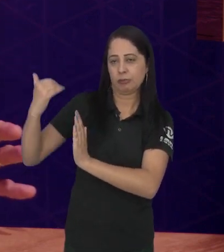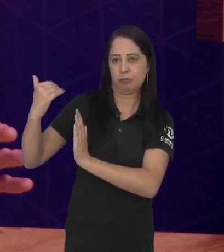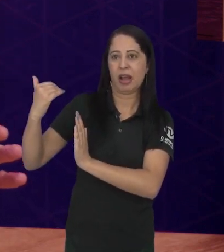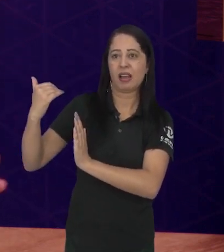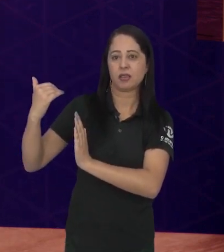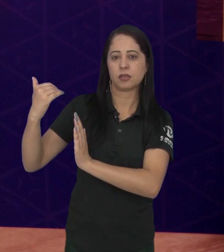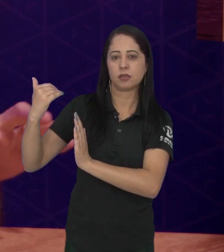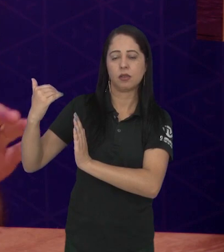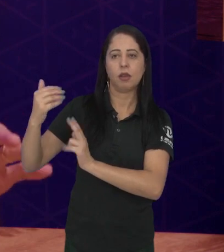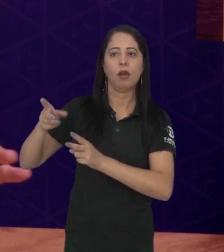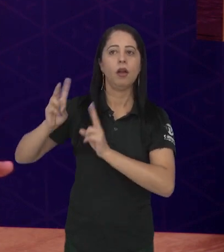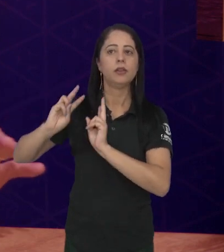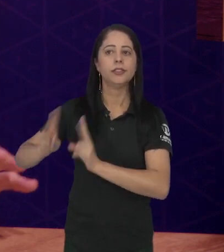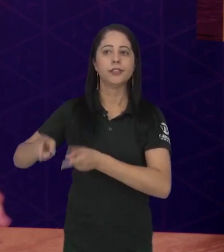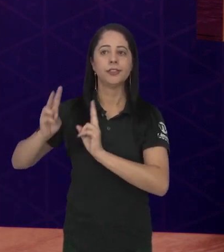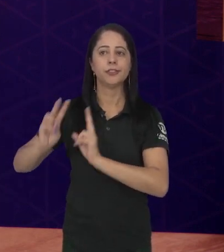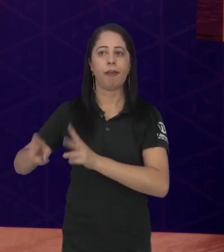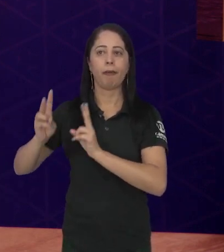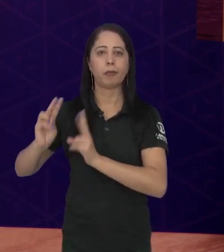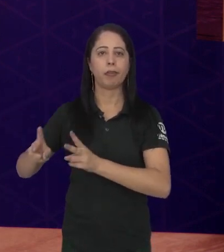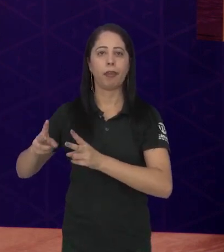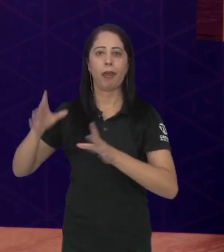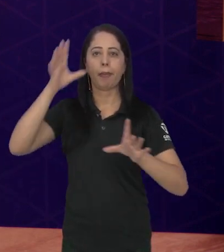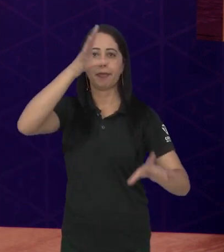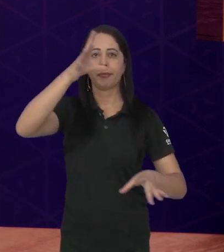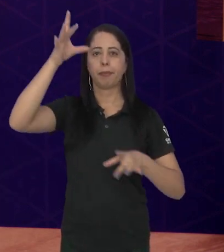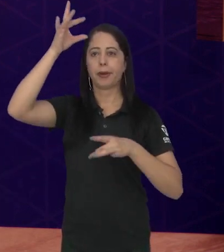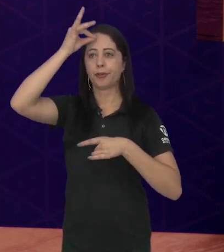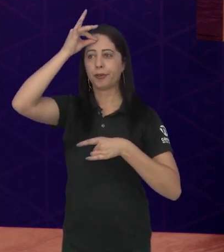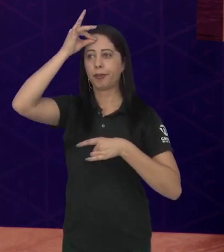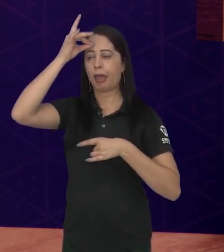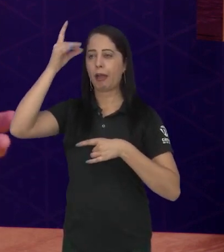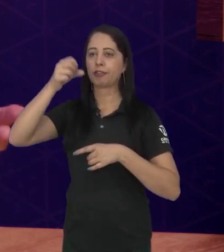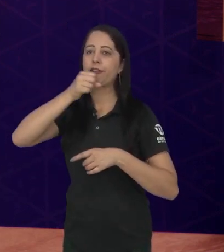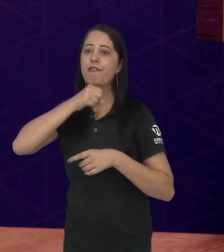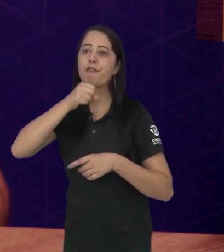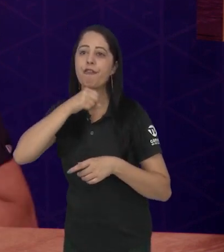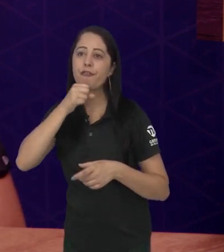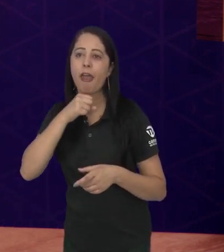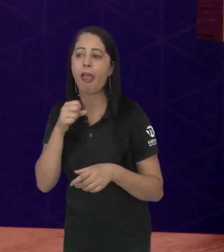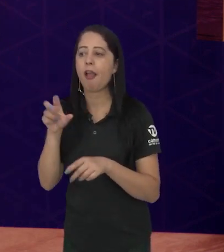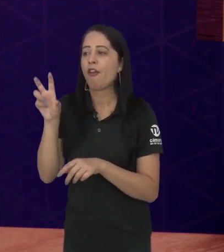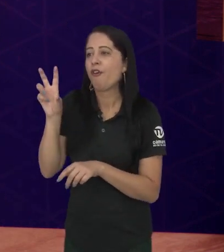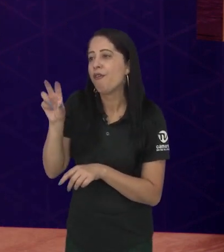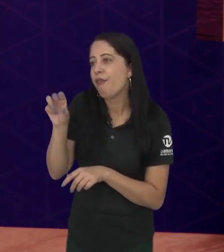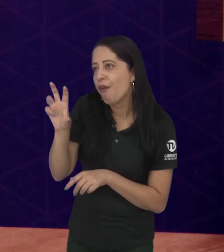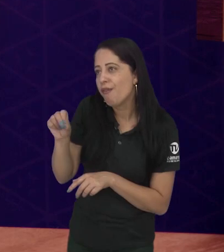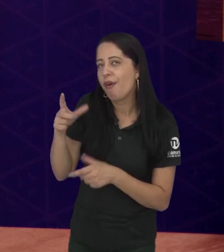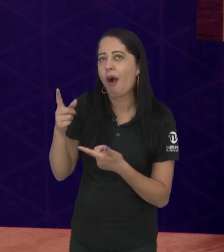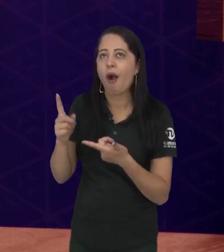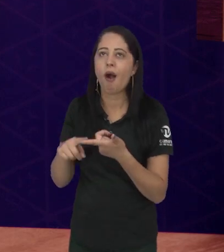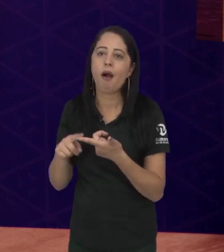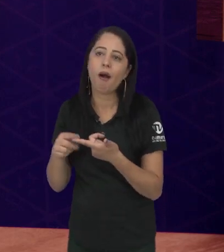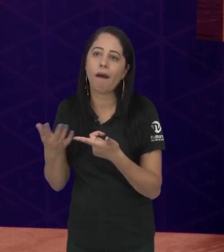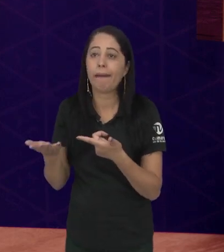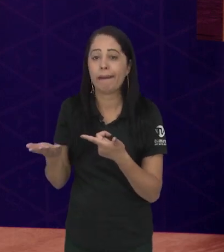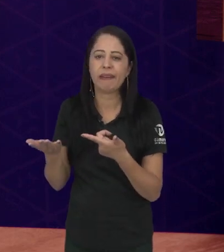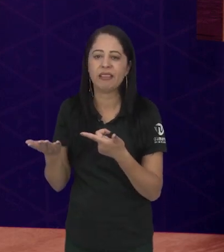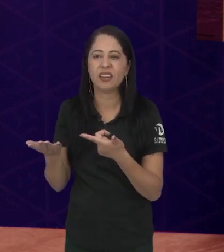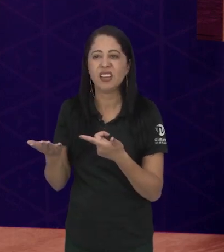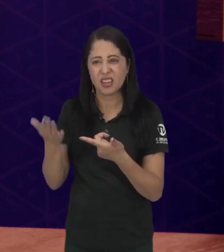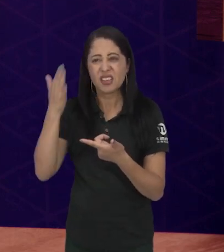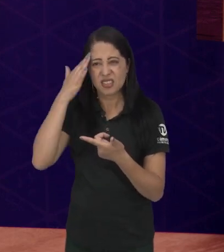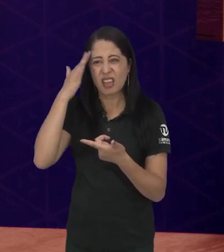elas são colocadas para fazer papéis de meia idade. Então é uma vozinha que não sei o que,